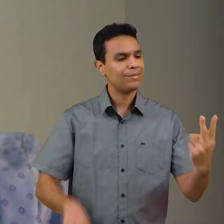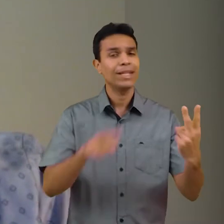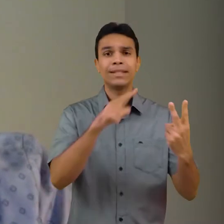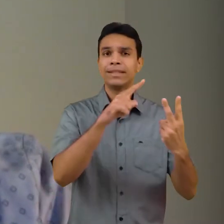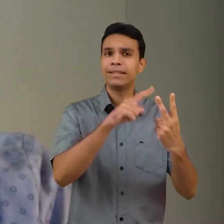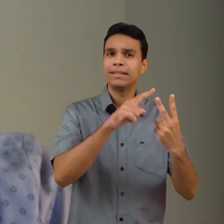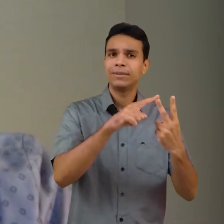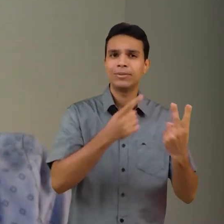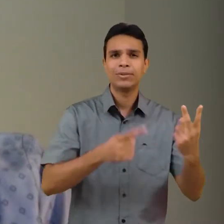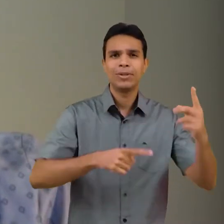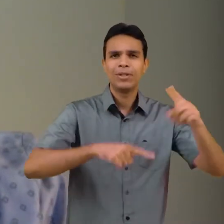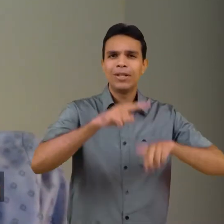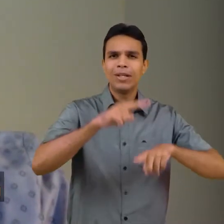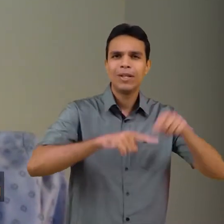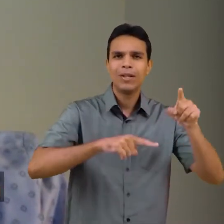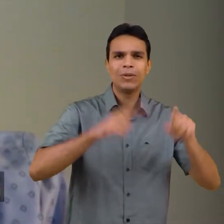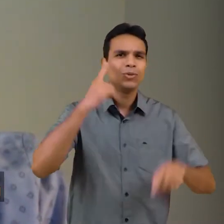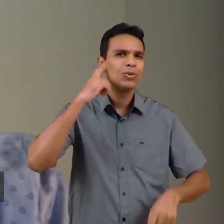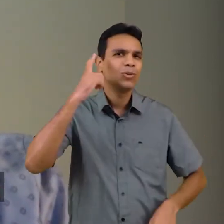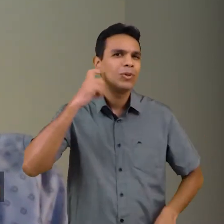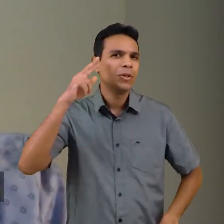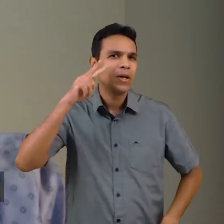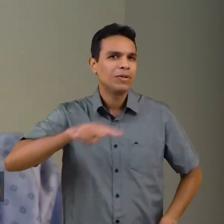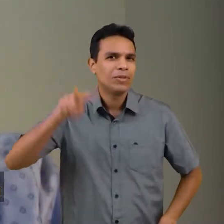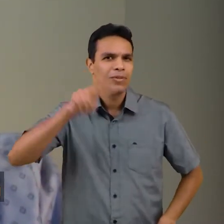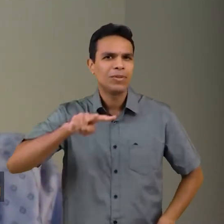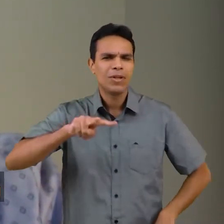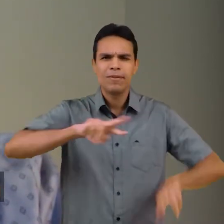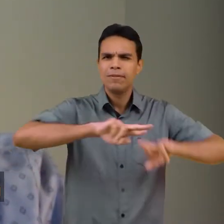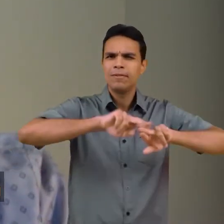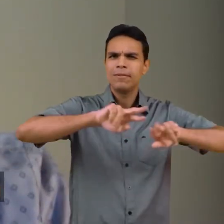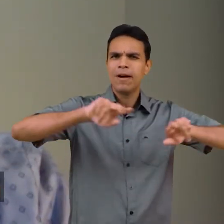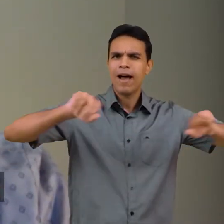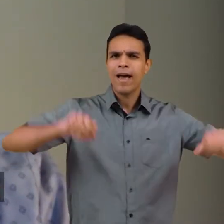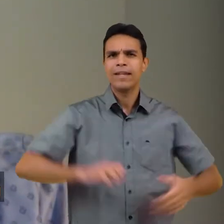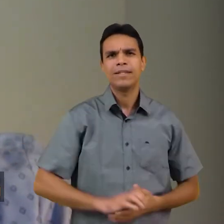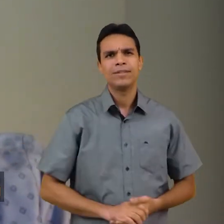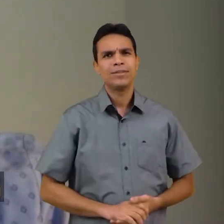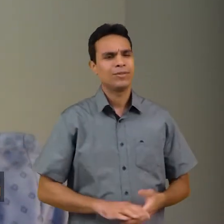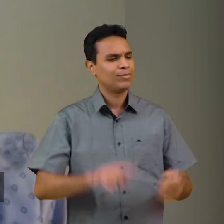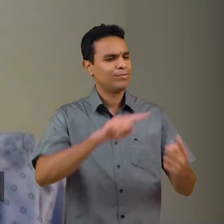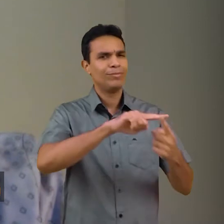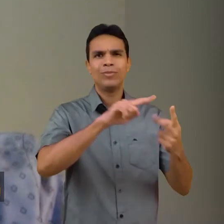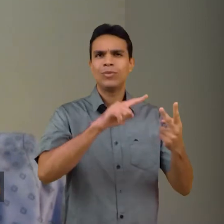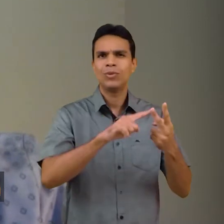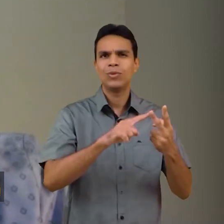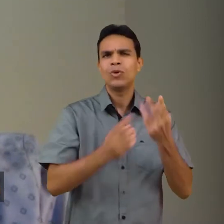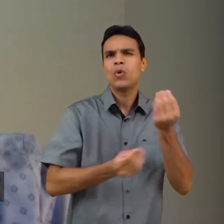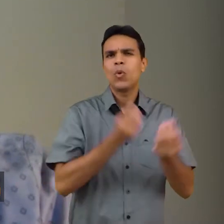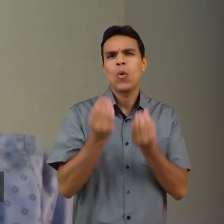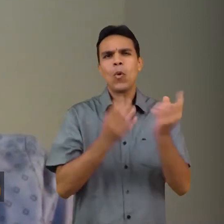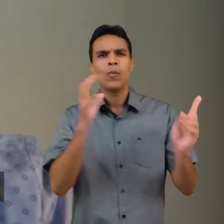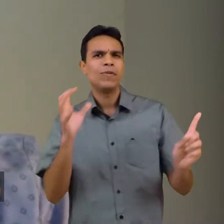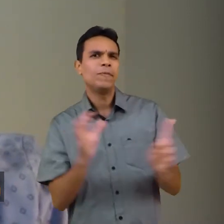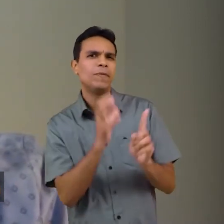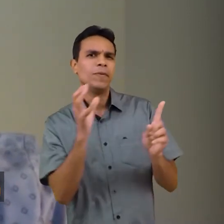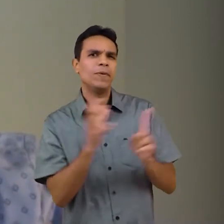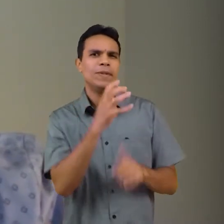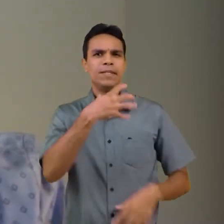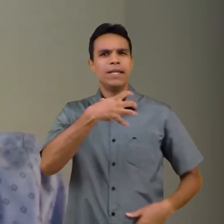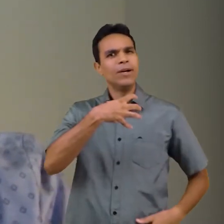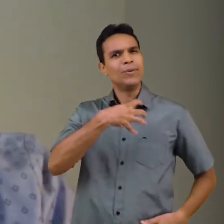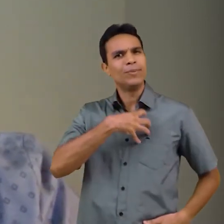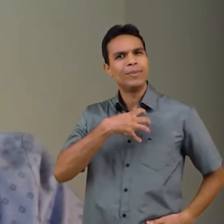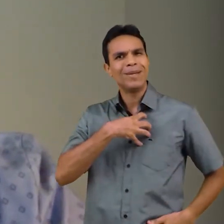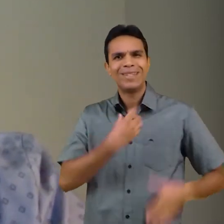as diferentes telas, os diferentes dispositivos audiovisuais, de que forma essas telas elas influenciam